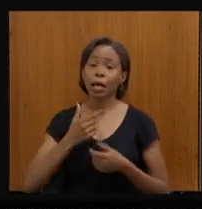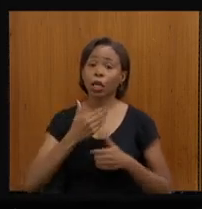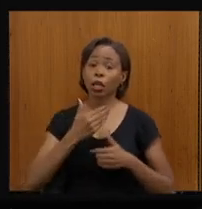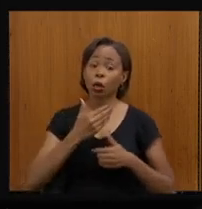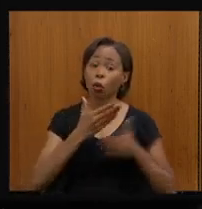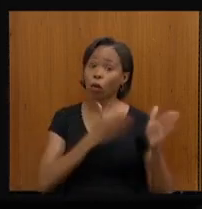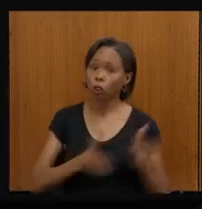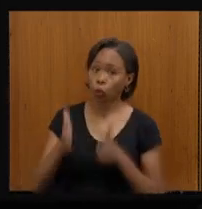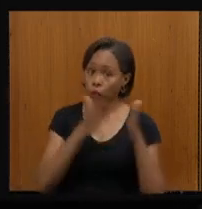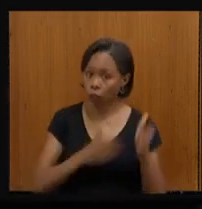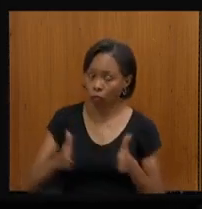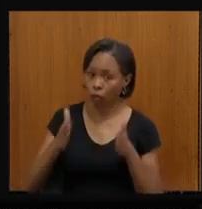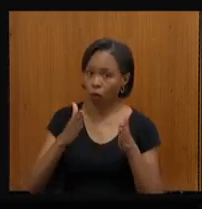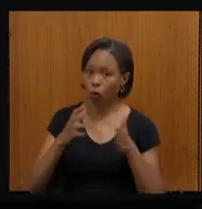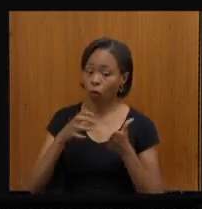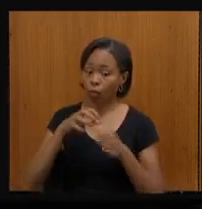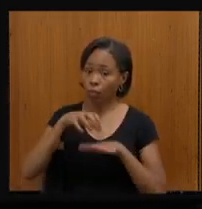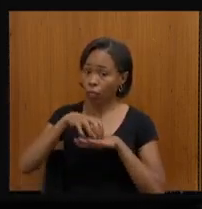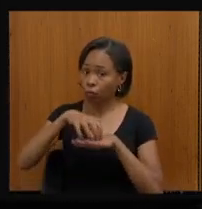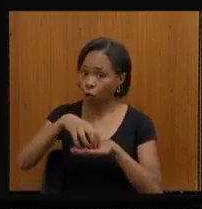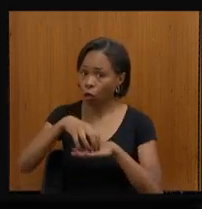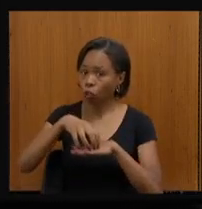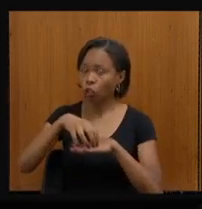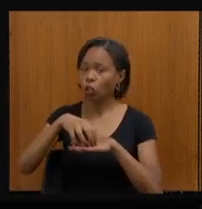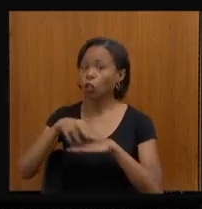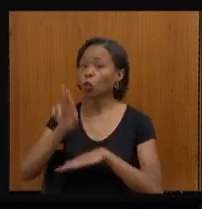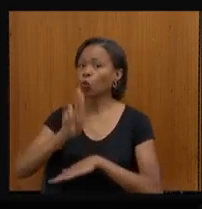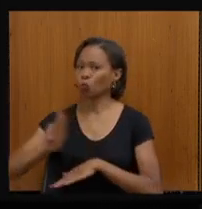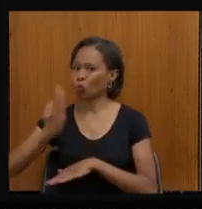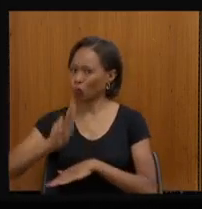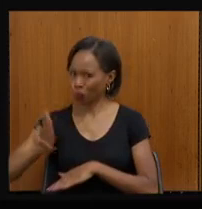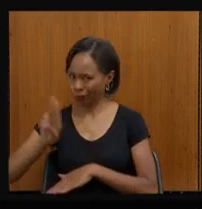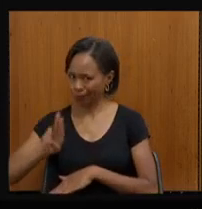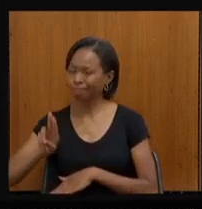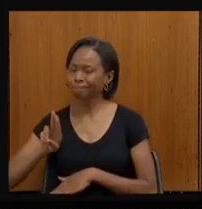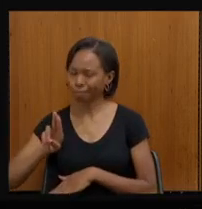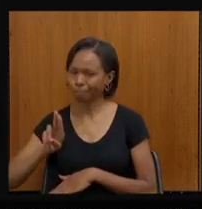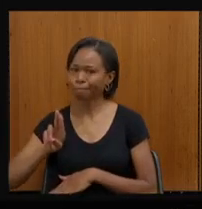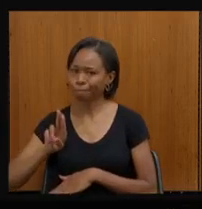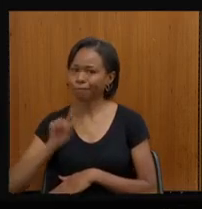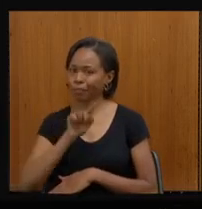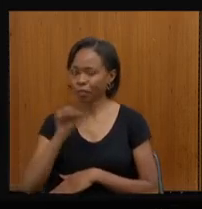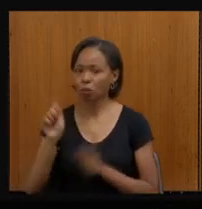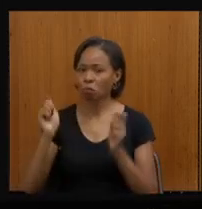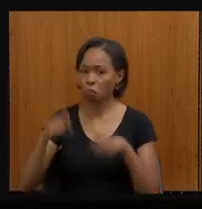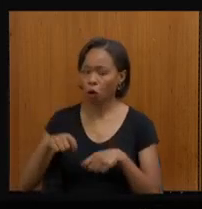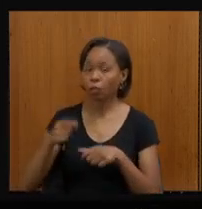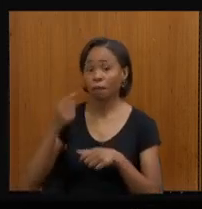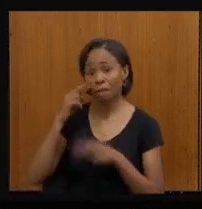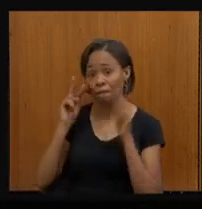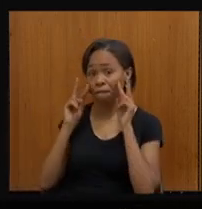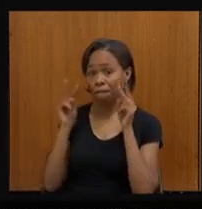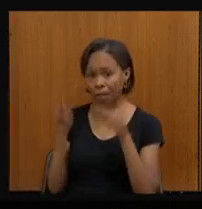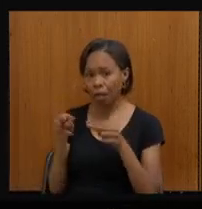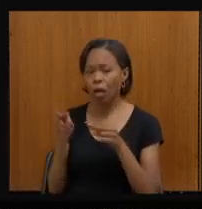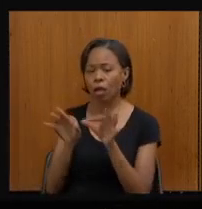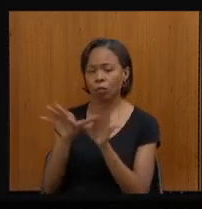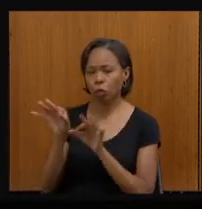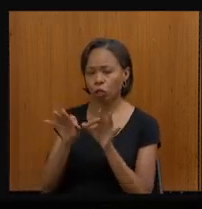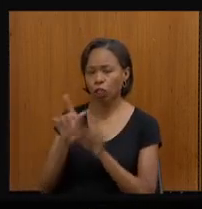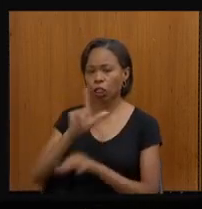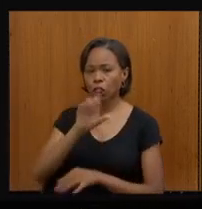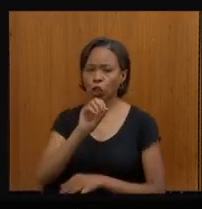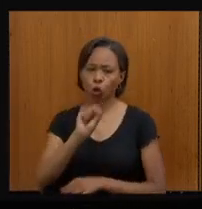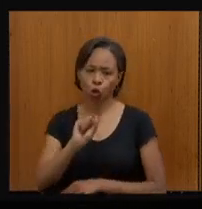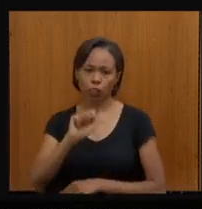e a o Geraldo não tem que dar uma dar uma olhada é um projeto da Conceição de Queluz Jardim E aí eu vou mostrar dar